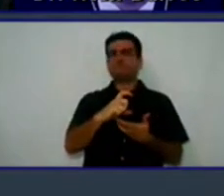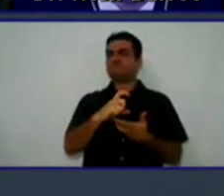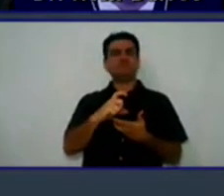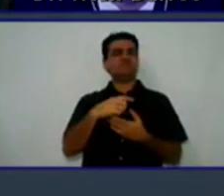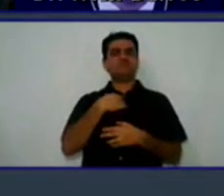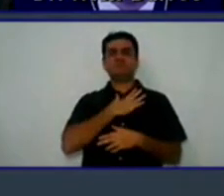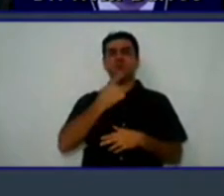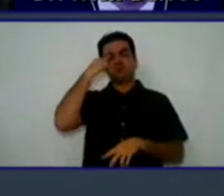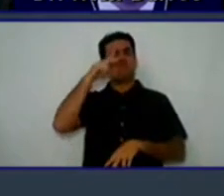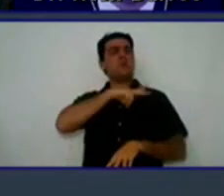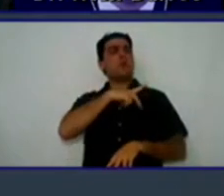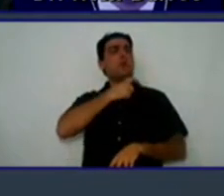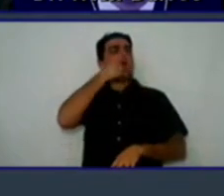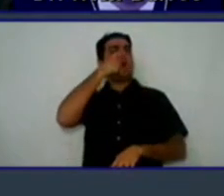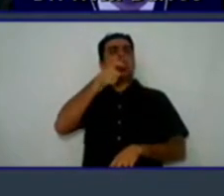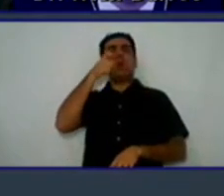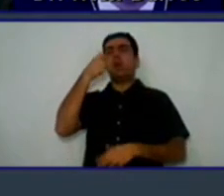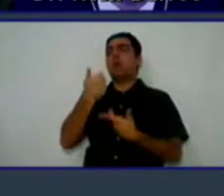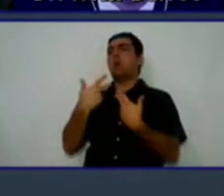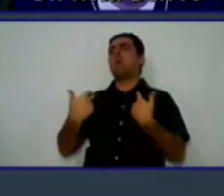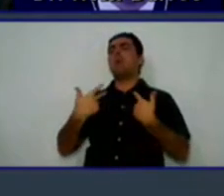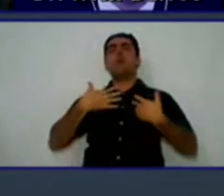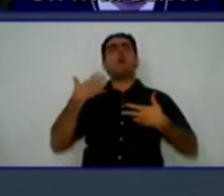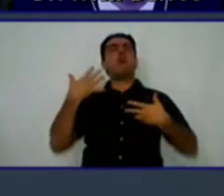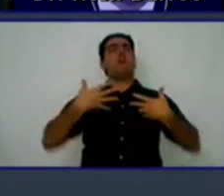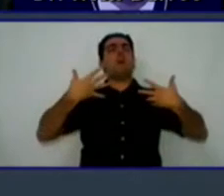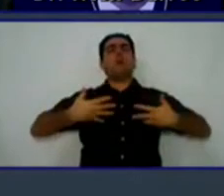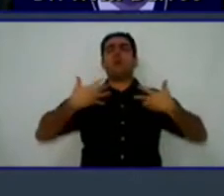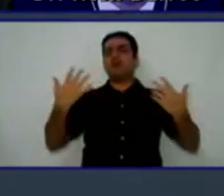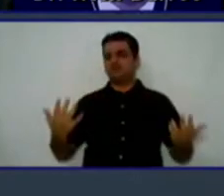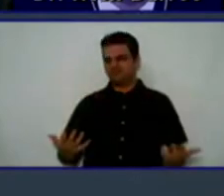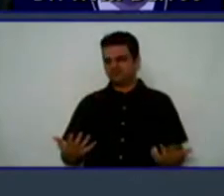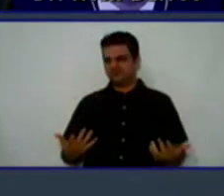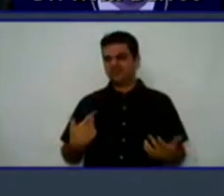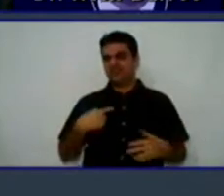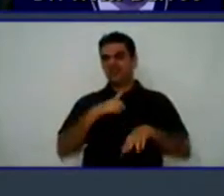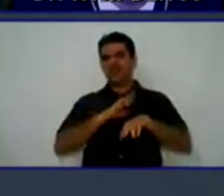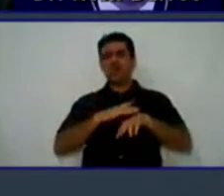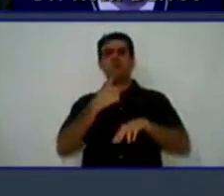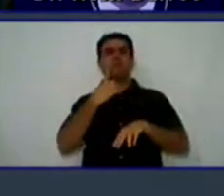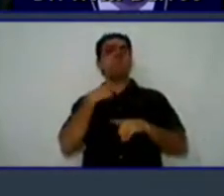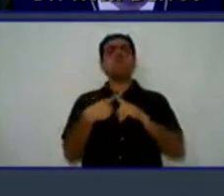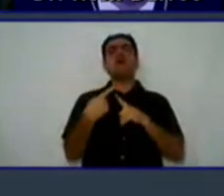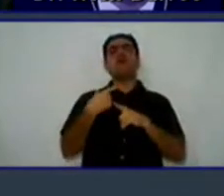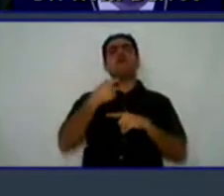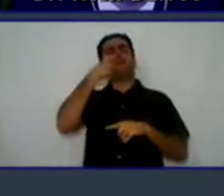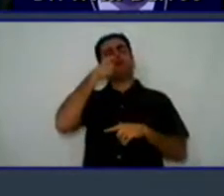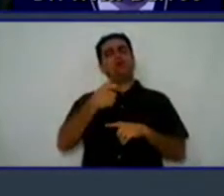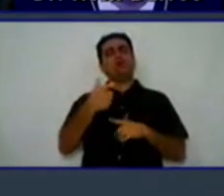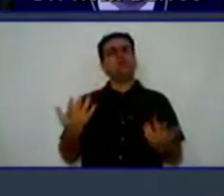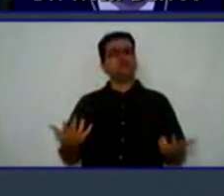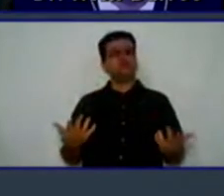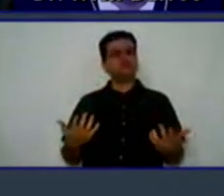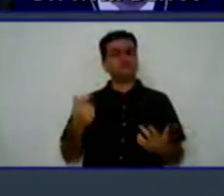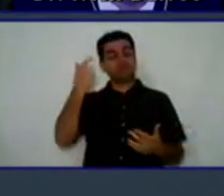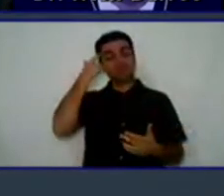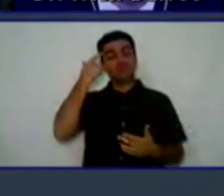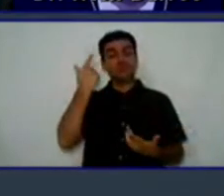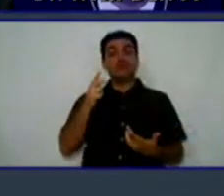fins privados, pessoais, para atender a motivos pessoais de pessoas que